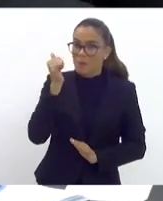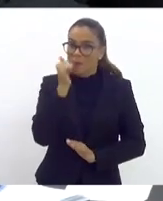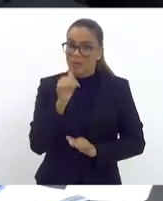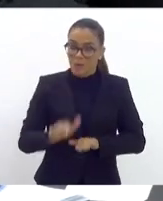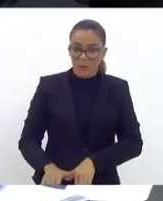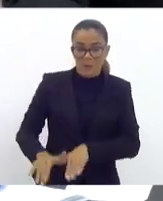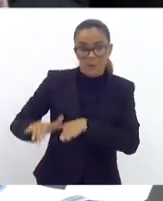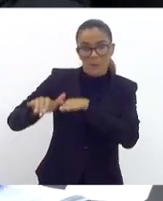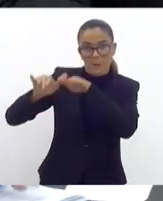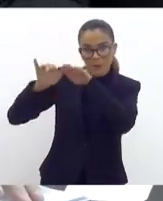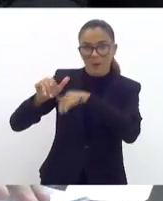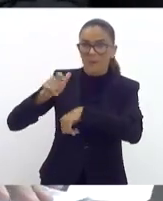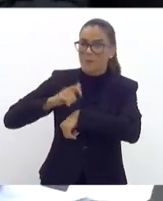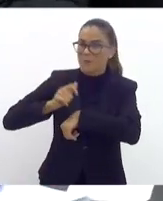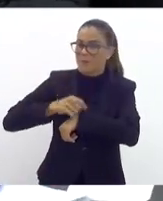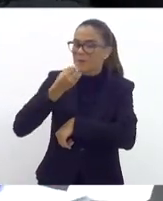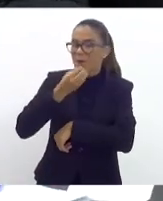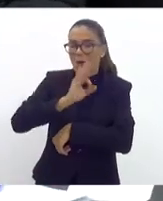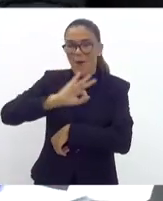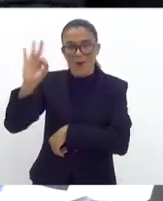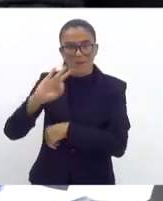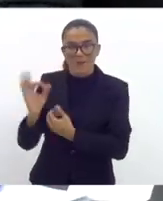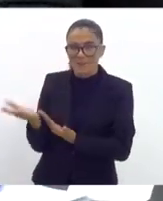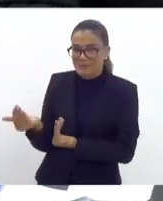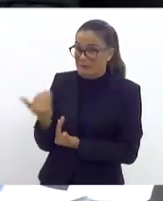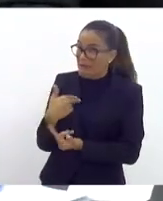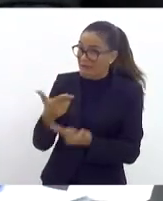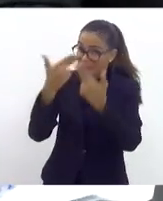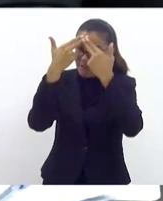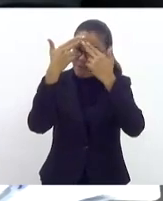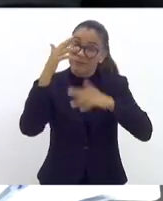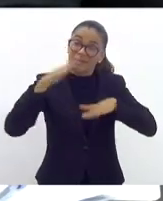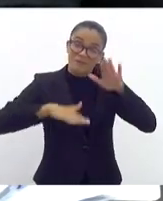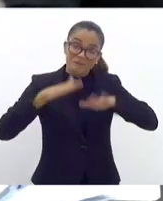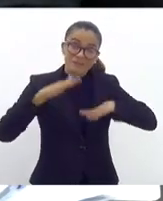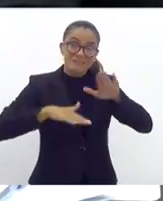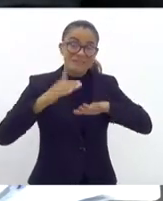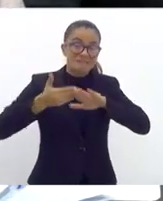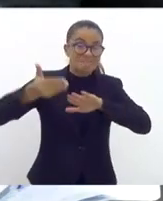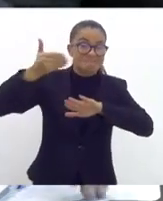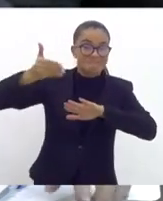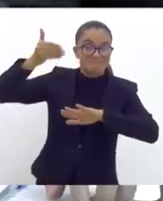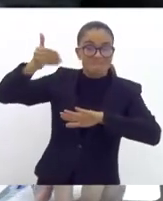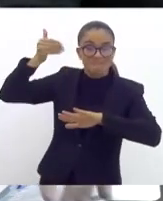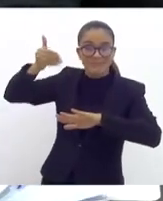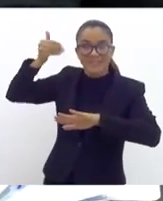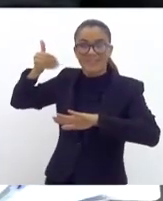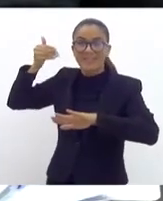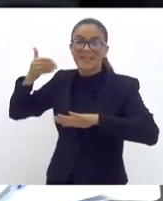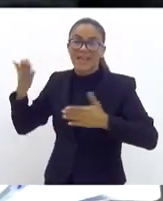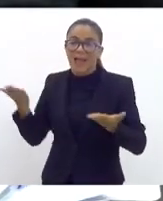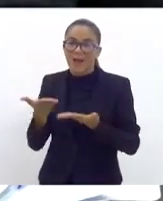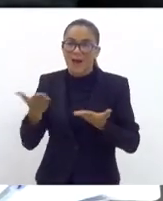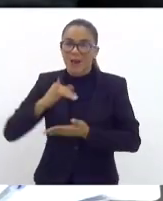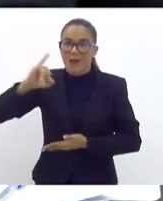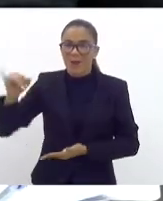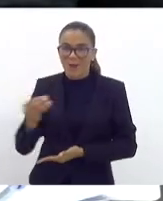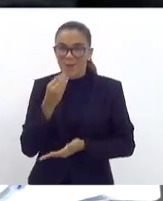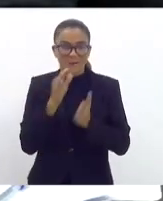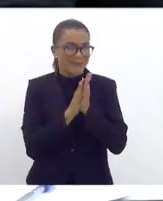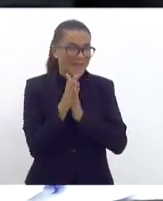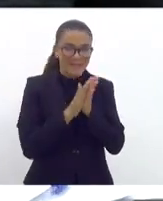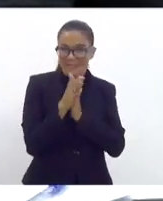cresceram juntos se passaram bons momentos da Juventude isso pode ser trauma também de E aí também vem a oportunidade de